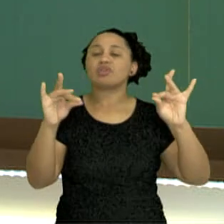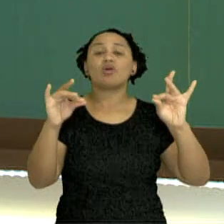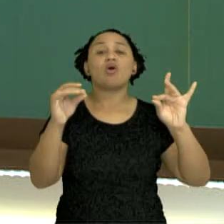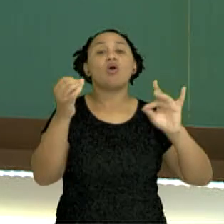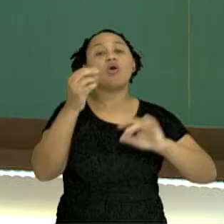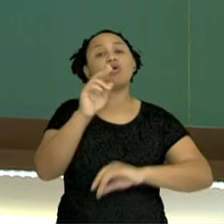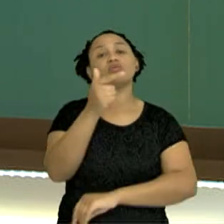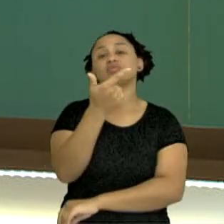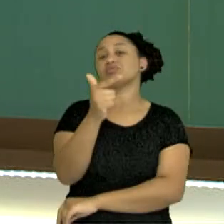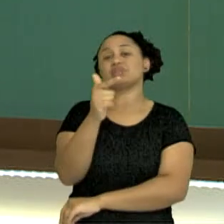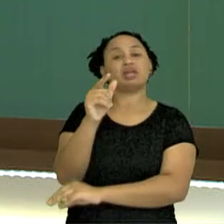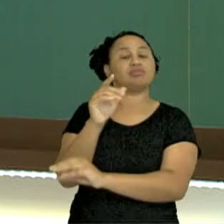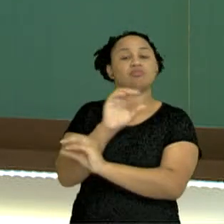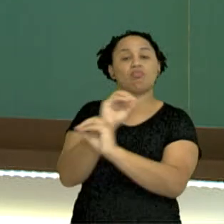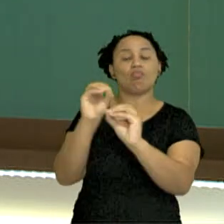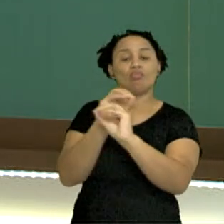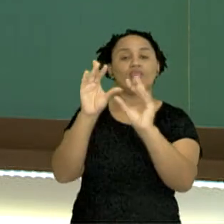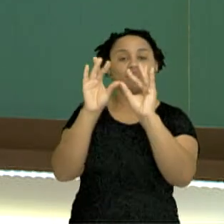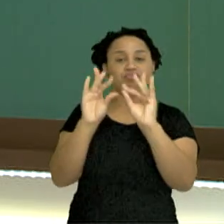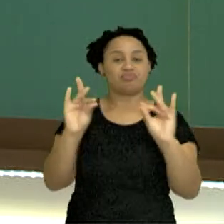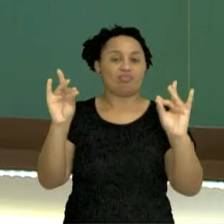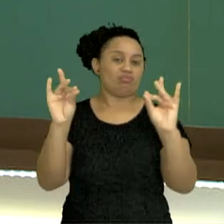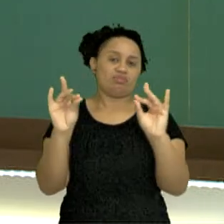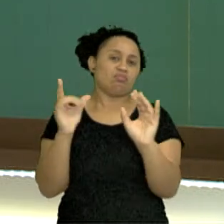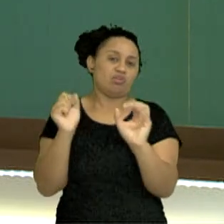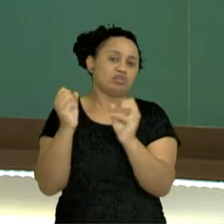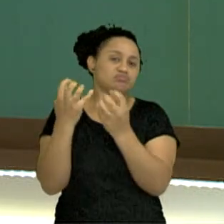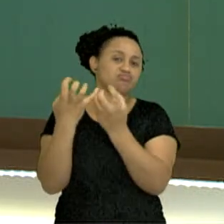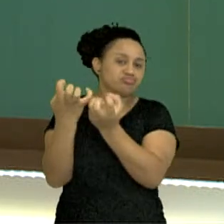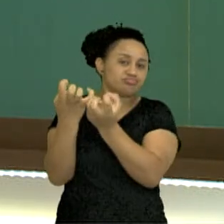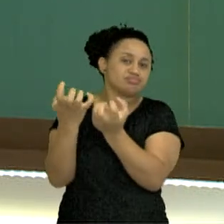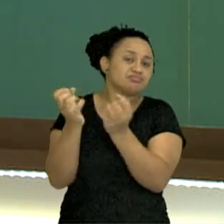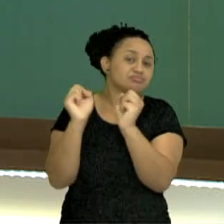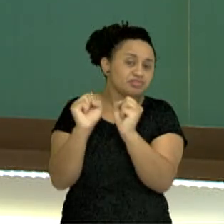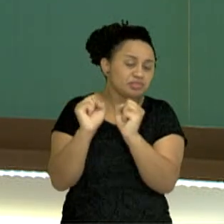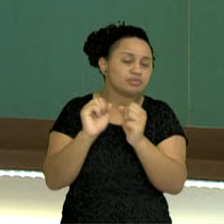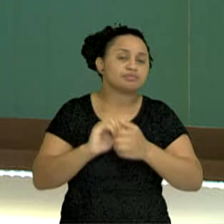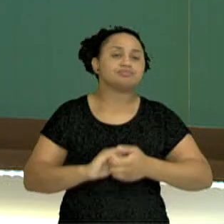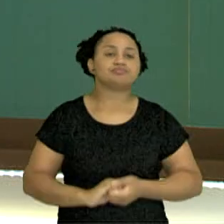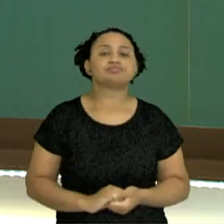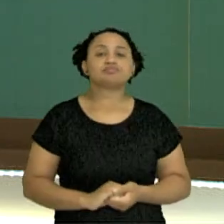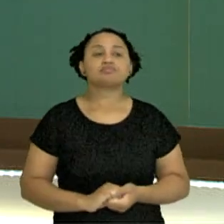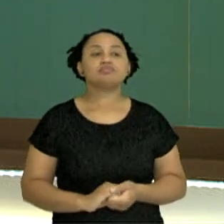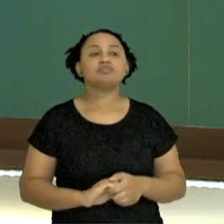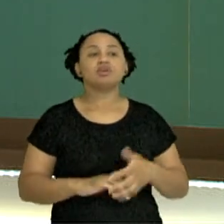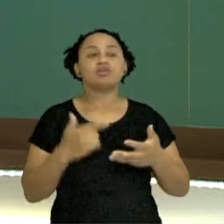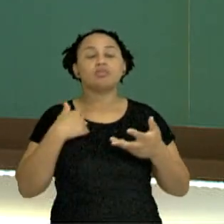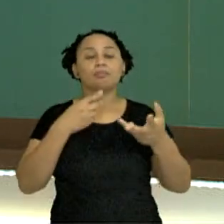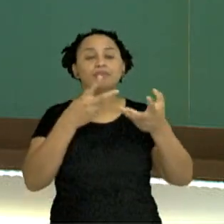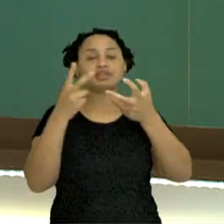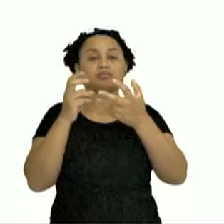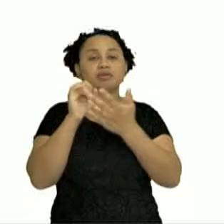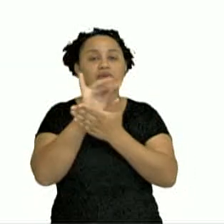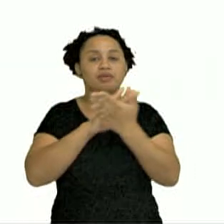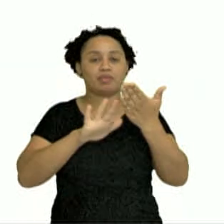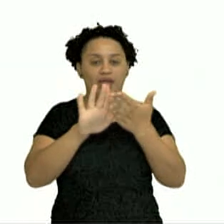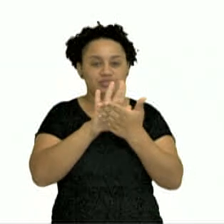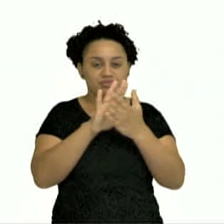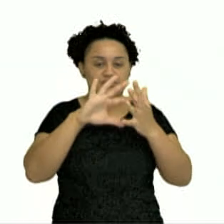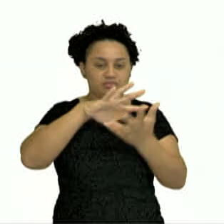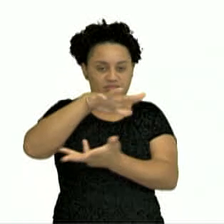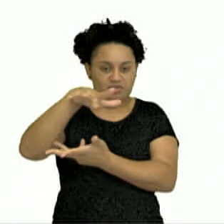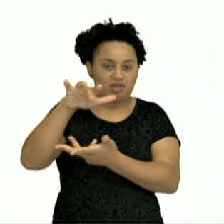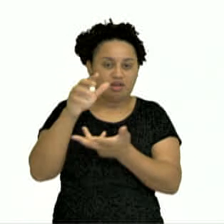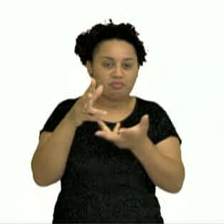não dispor de umidade, podendo ser úmidos ou podendo ser secos. Quando a gente olha esta imagem aqui, nós vamos